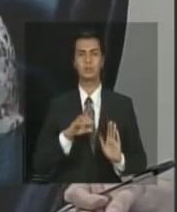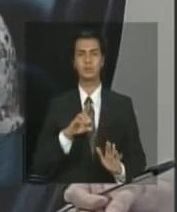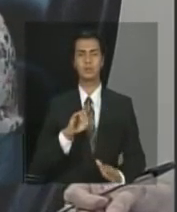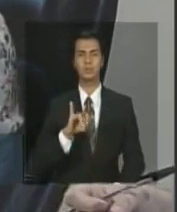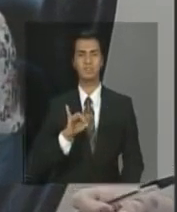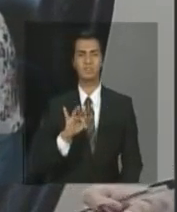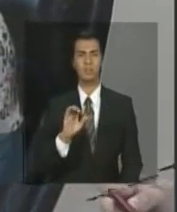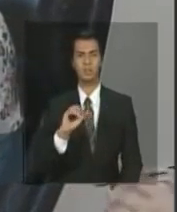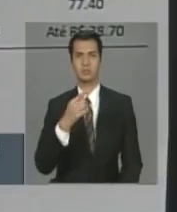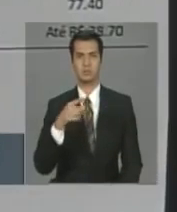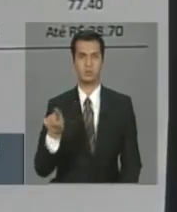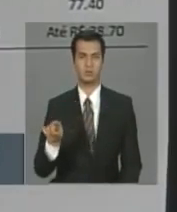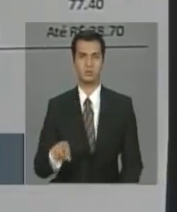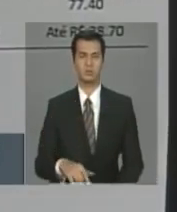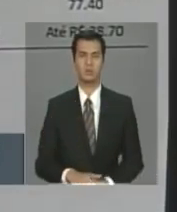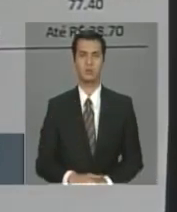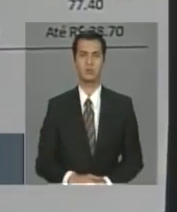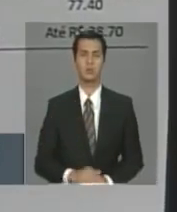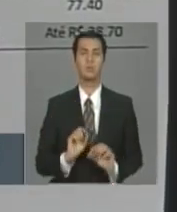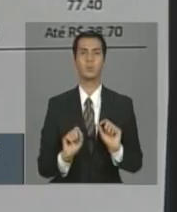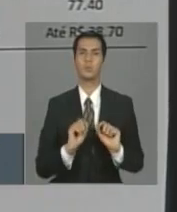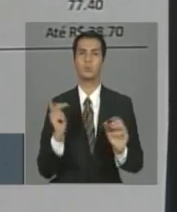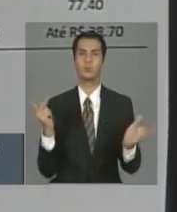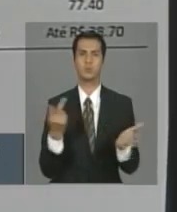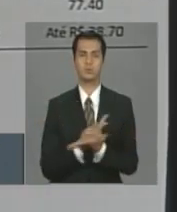Então, usando aqui, o que acontece?